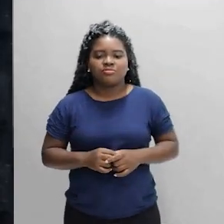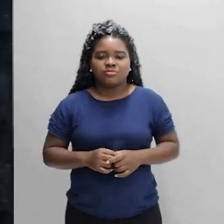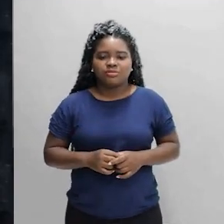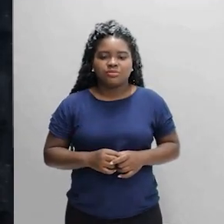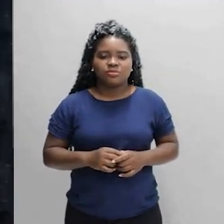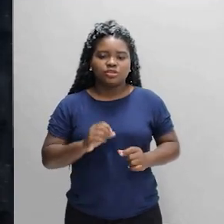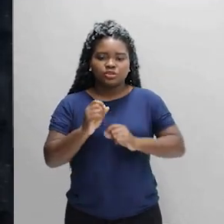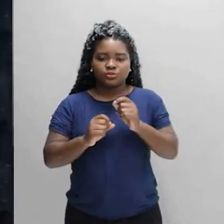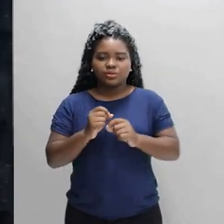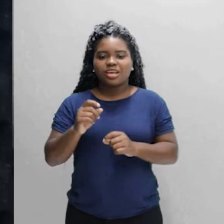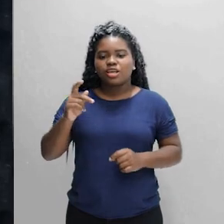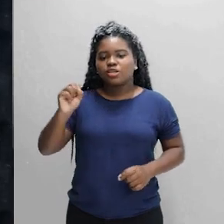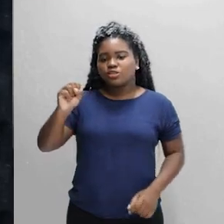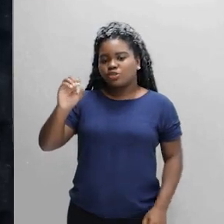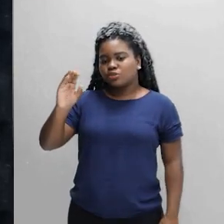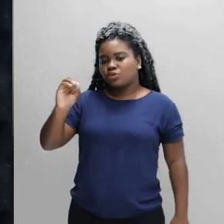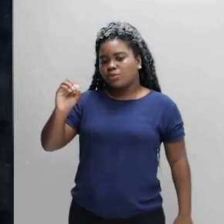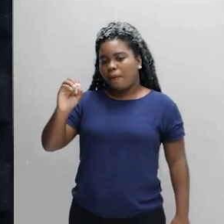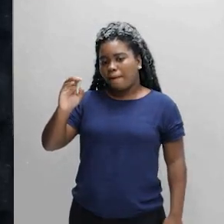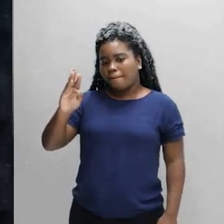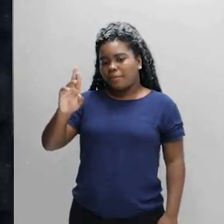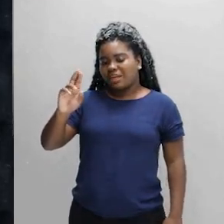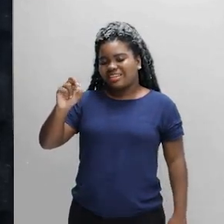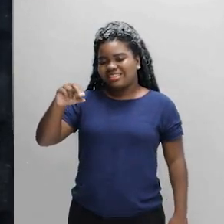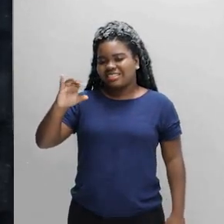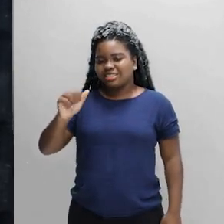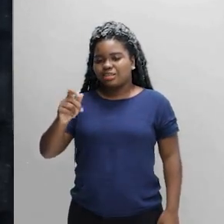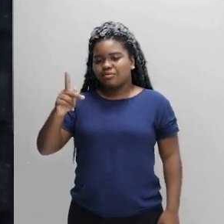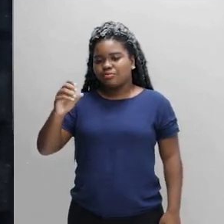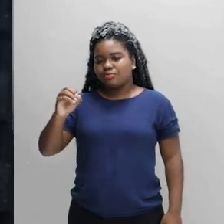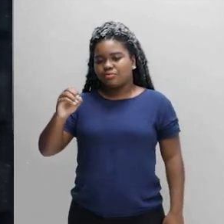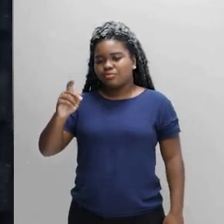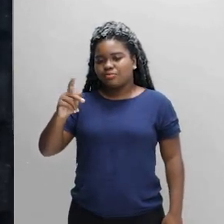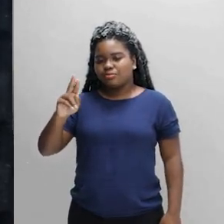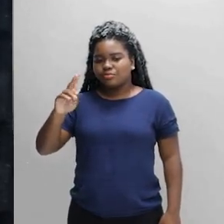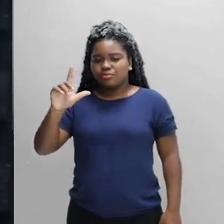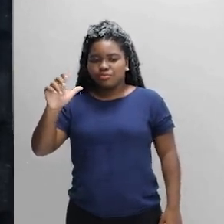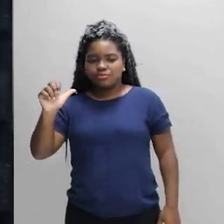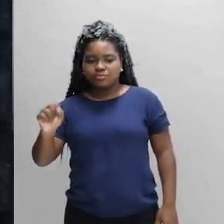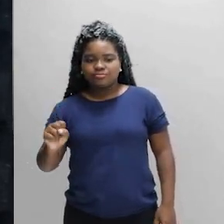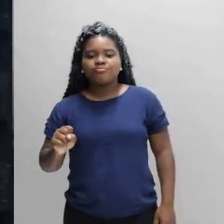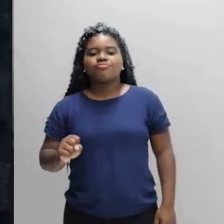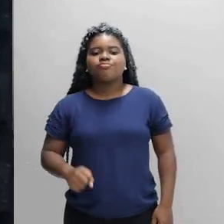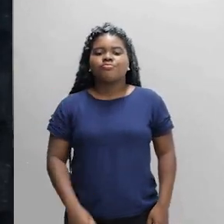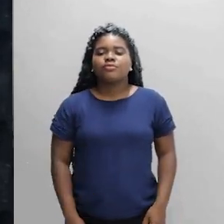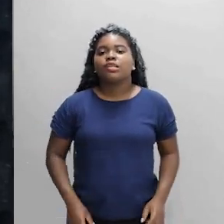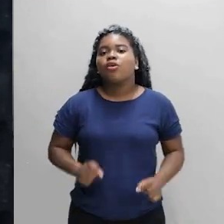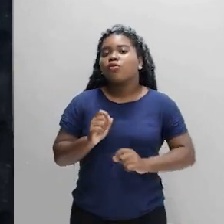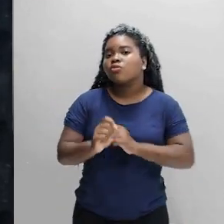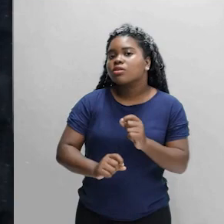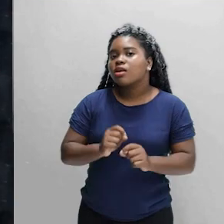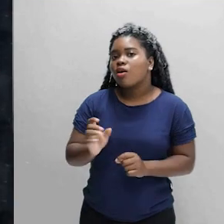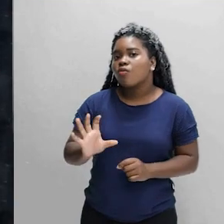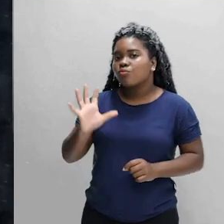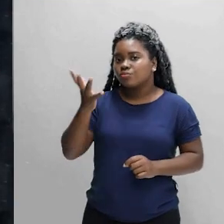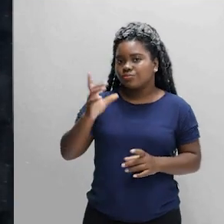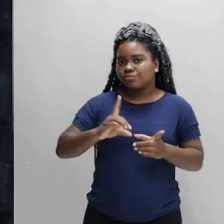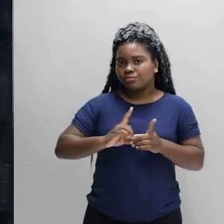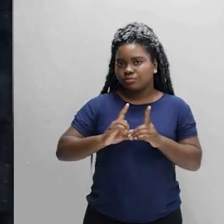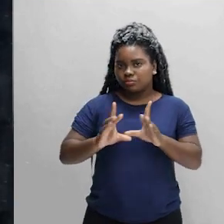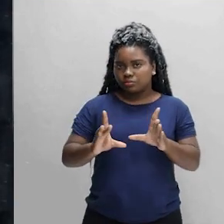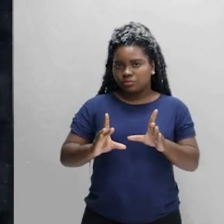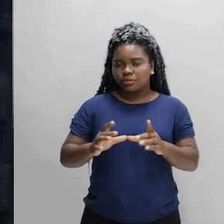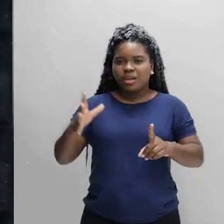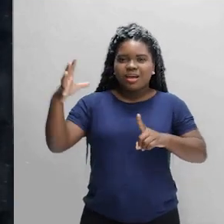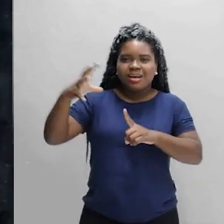universalidade da conduta racional nas decisões políticas democráticas. Pelo contrário, o que acontece nas democracias é uma